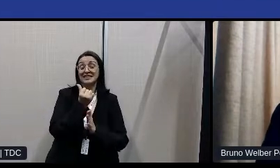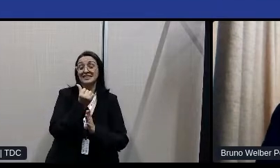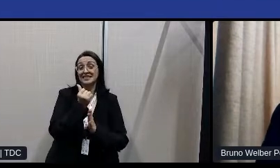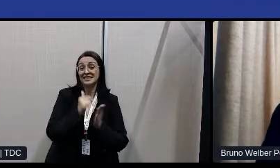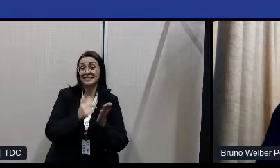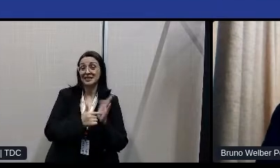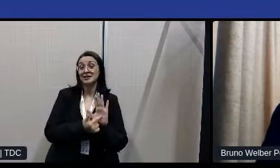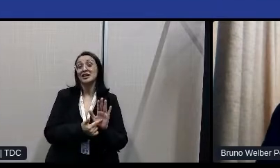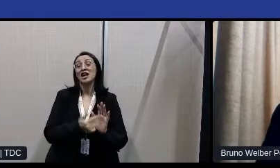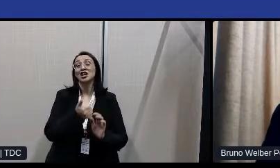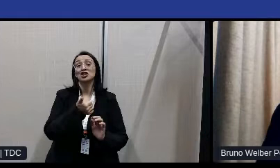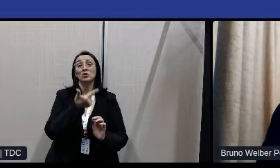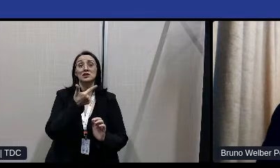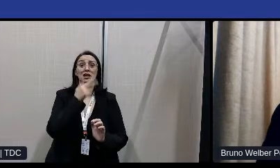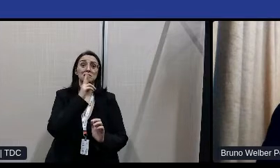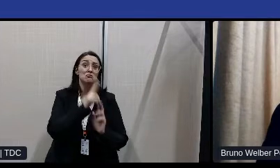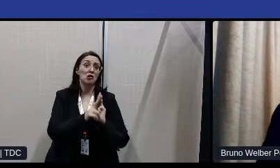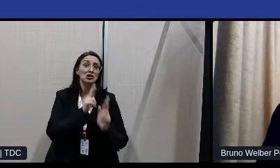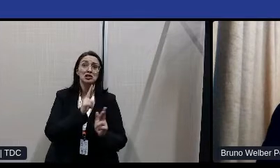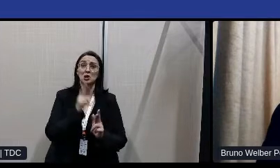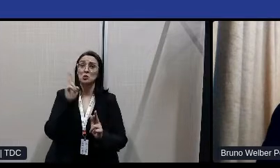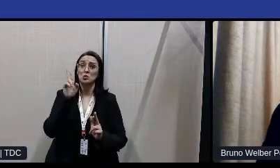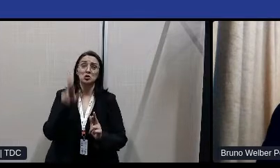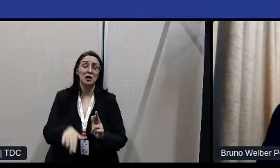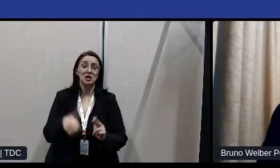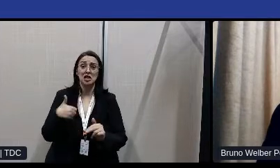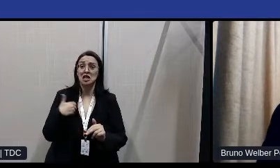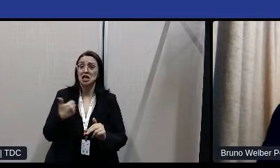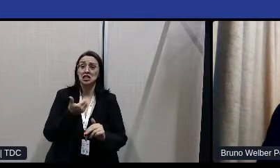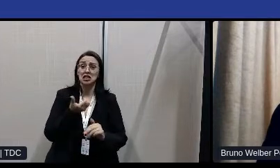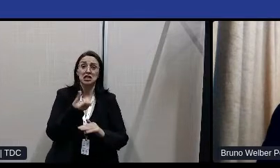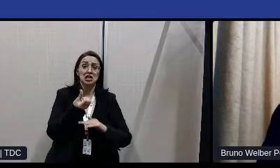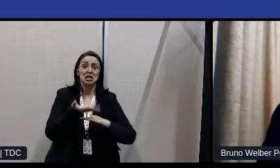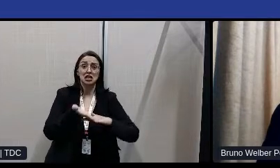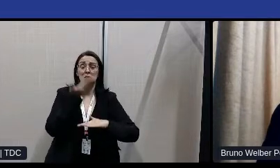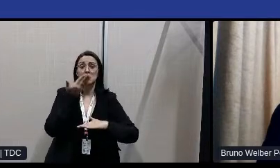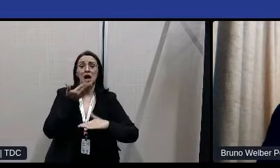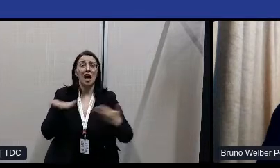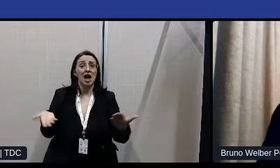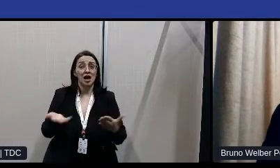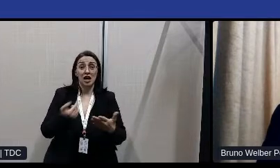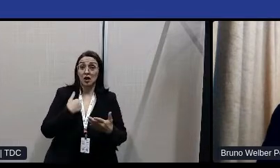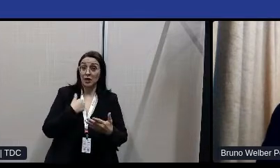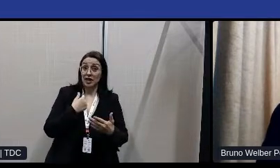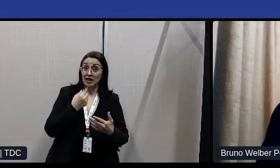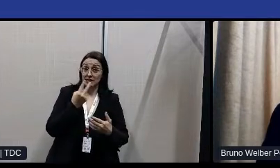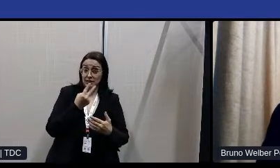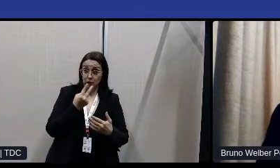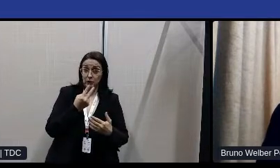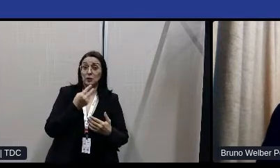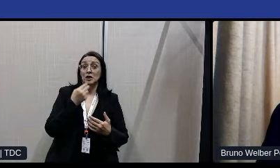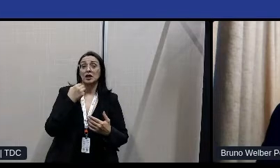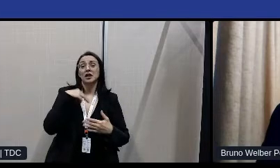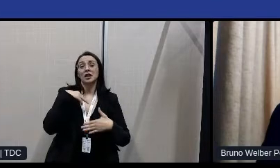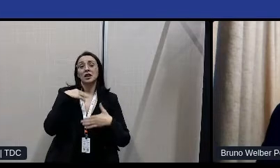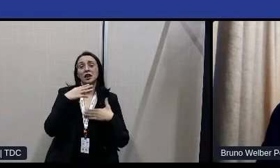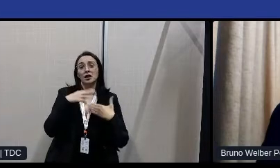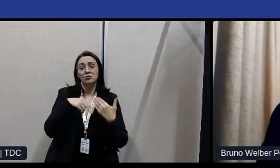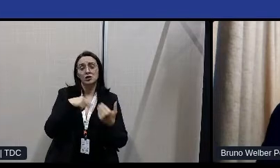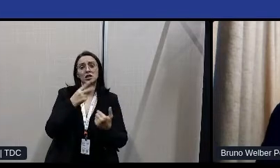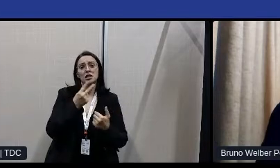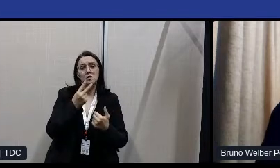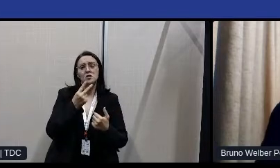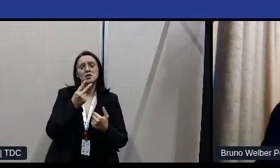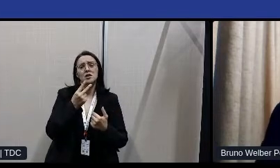teve 12 respostas, 12 usuários com mais de 60 anos. Já na terceira, a gente teve 17 pessoas. Que reflexão que a gente trouxe em cima